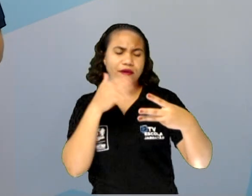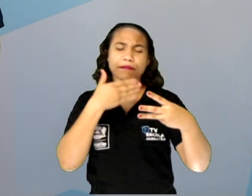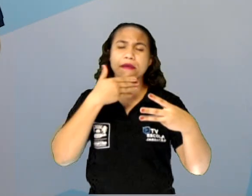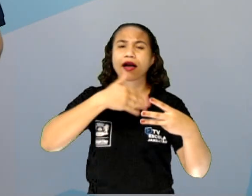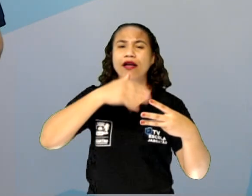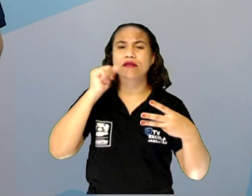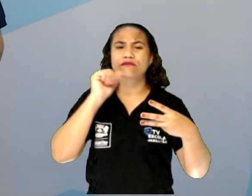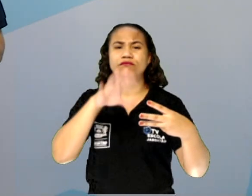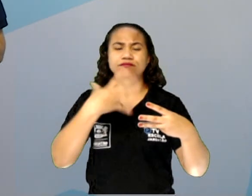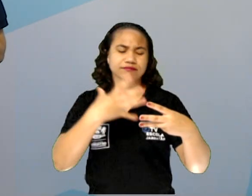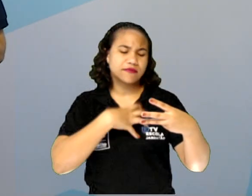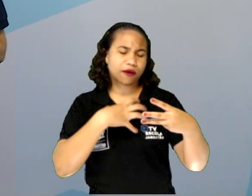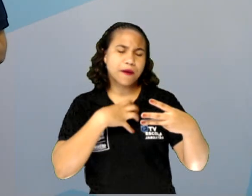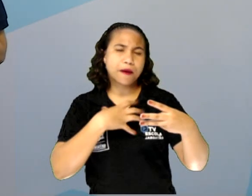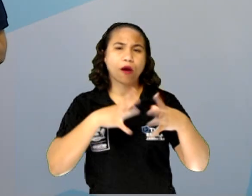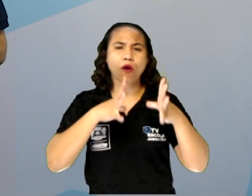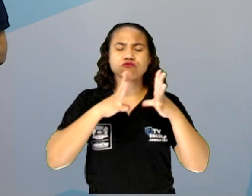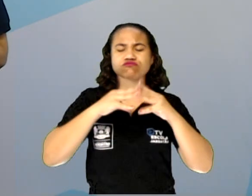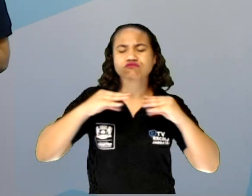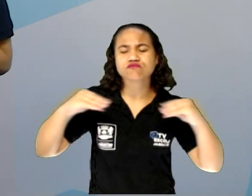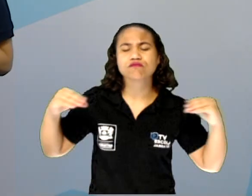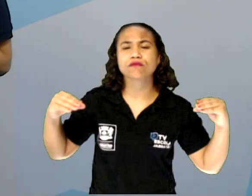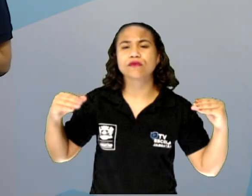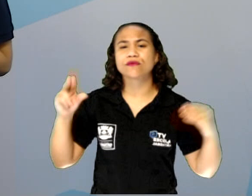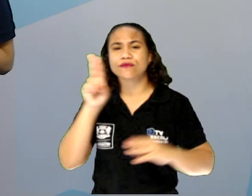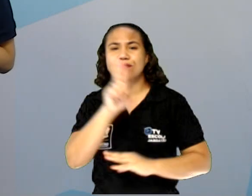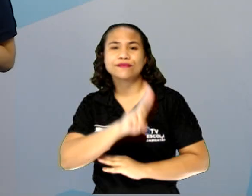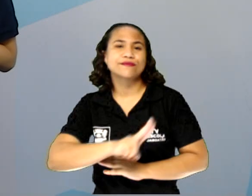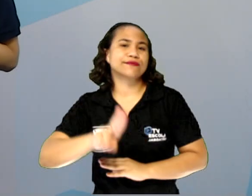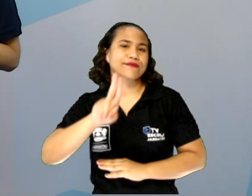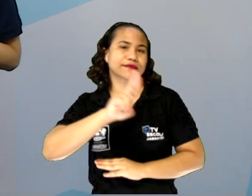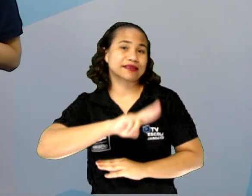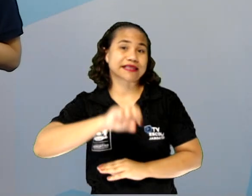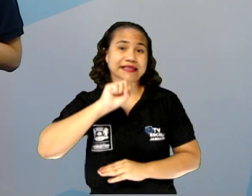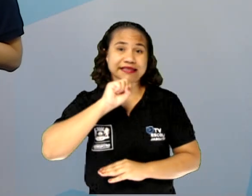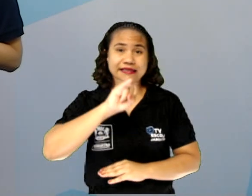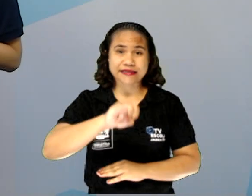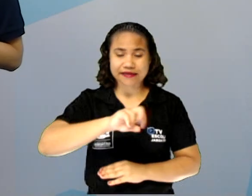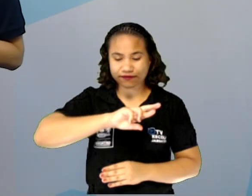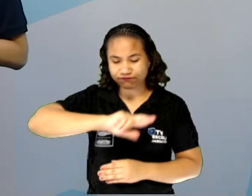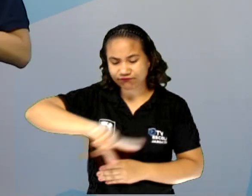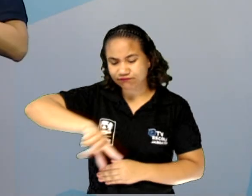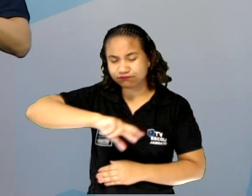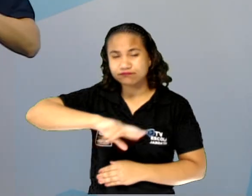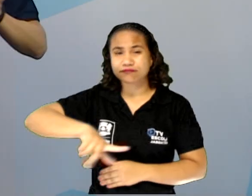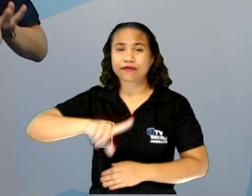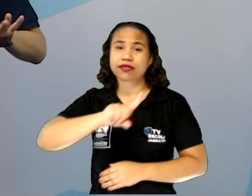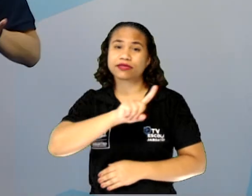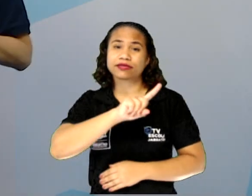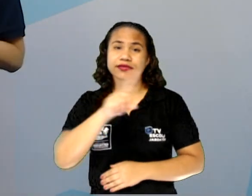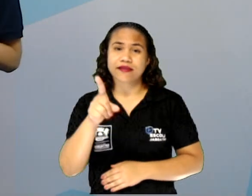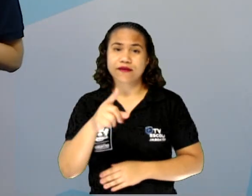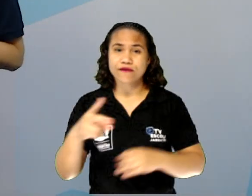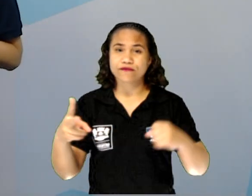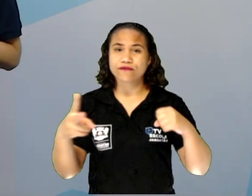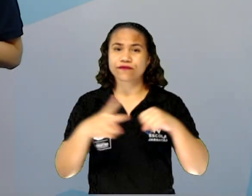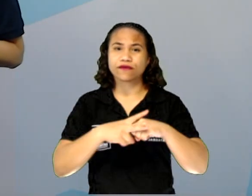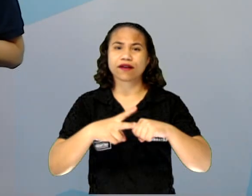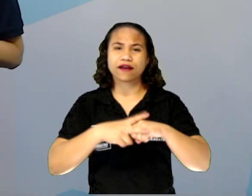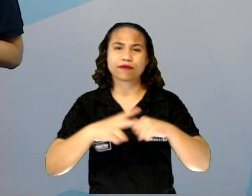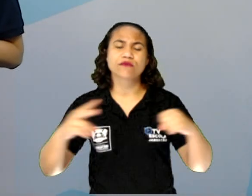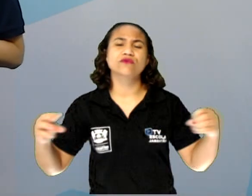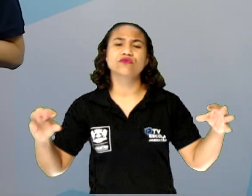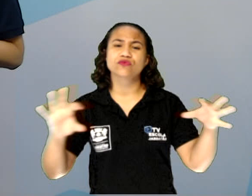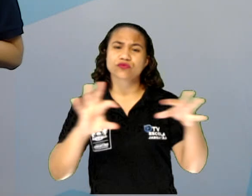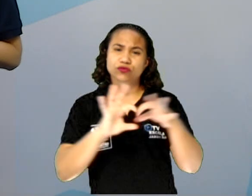melhor, qual que você se sente mais confortável para usar. Se é o verbo e o não separado, se é o